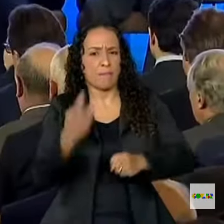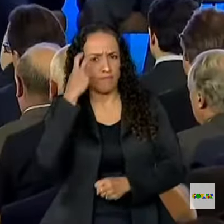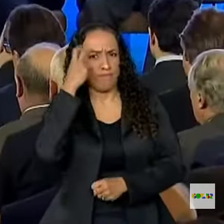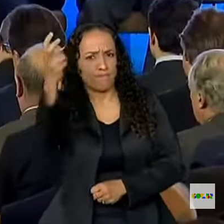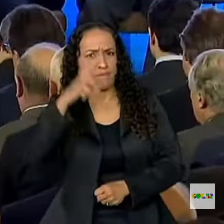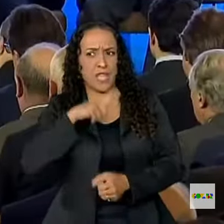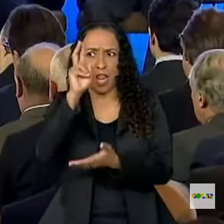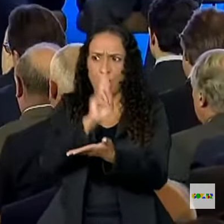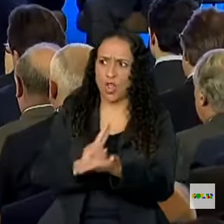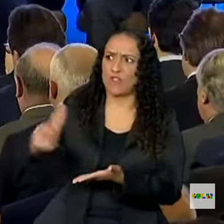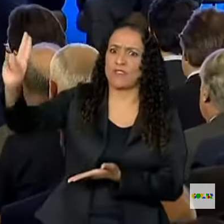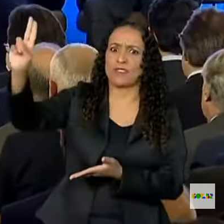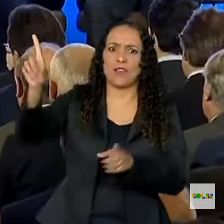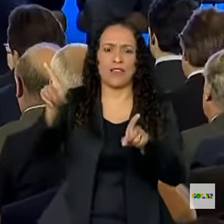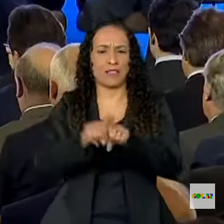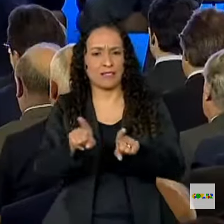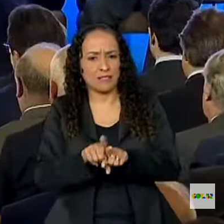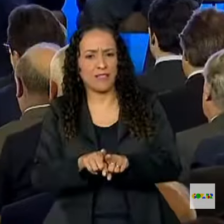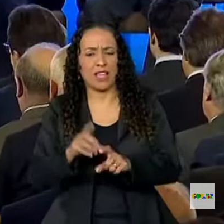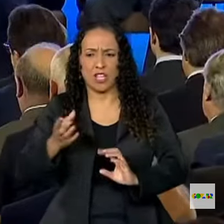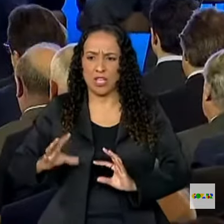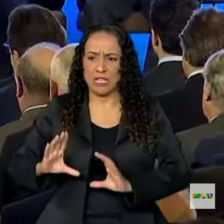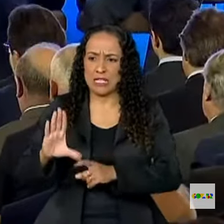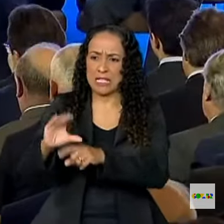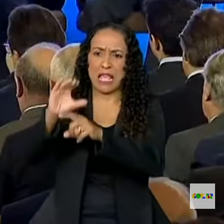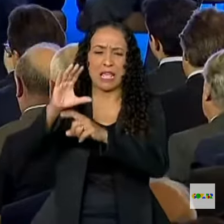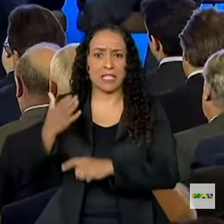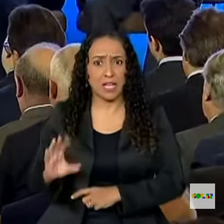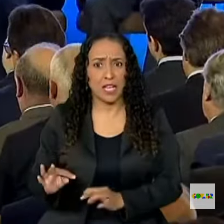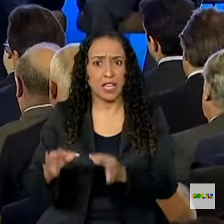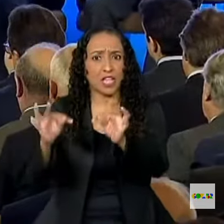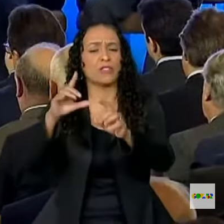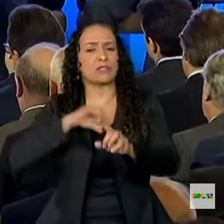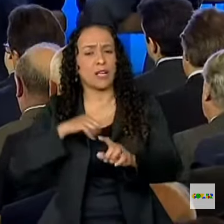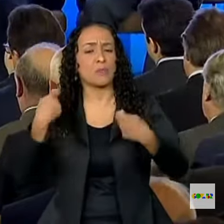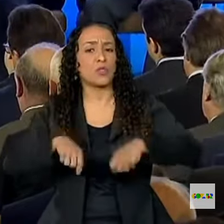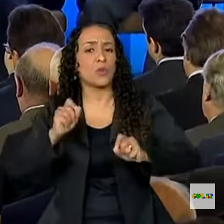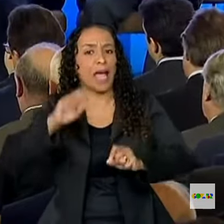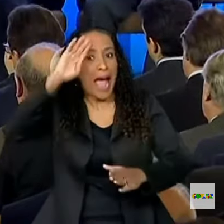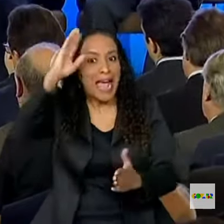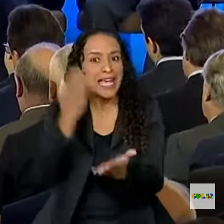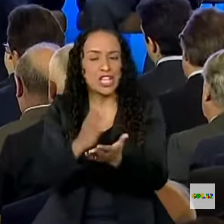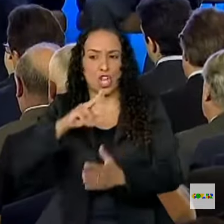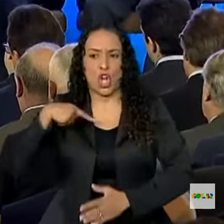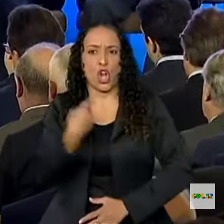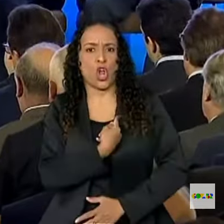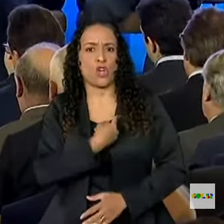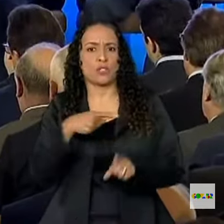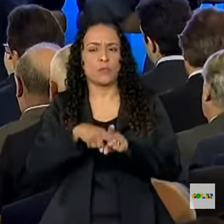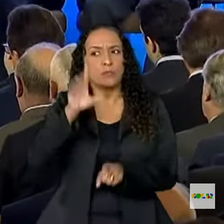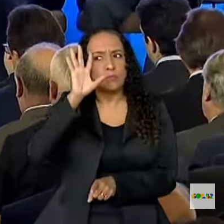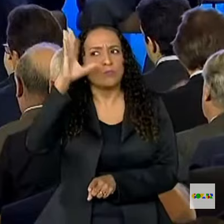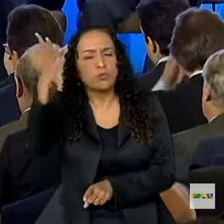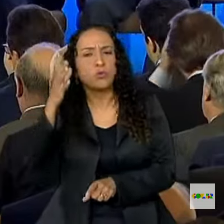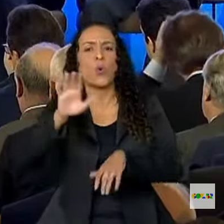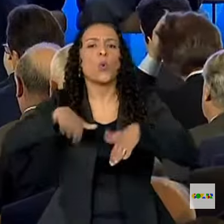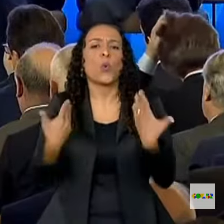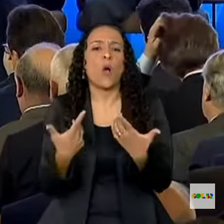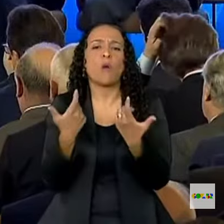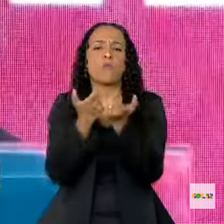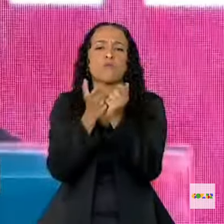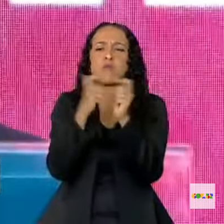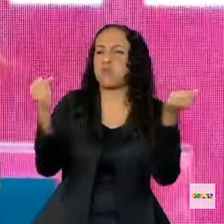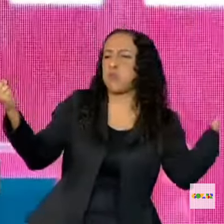universidades nós temos ciên e tecnologia o que nós precisamos é acreditar em nós e definirmos que tamanho que a gente quer